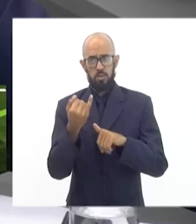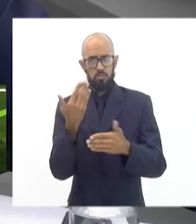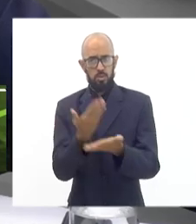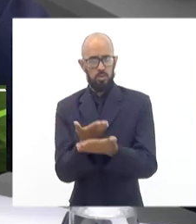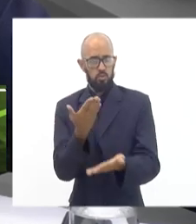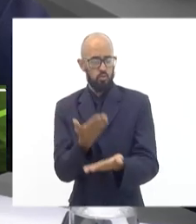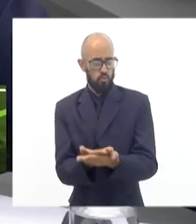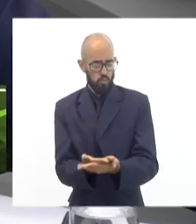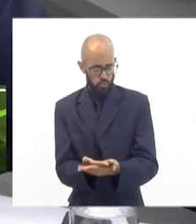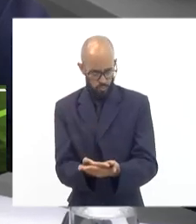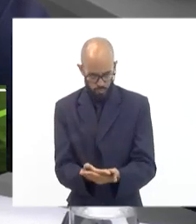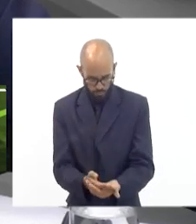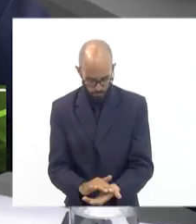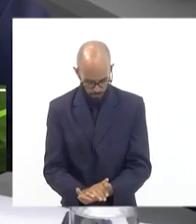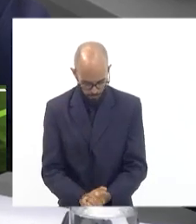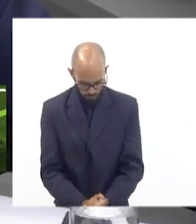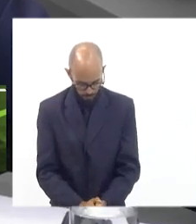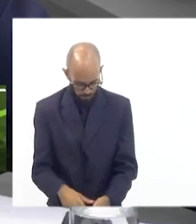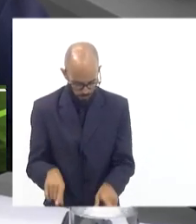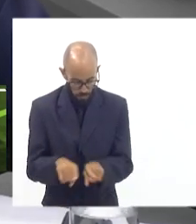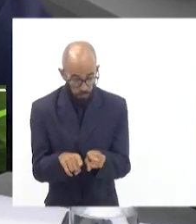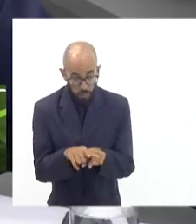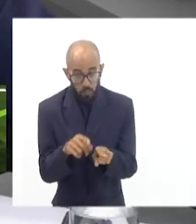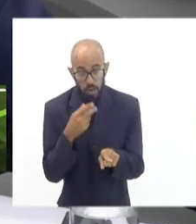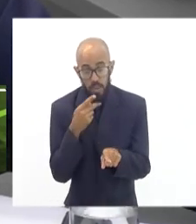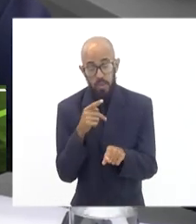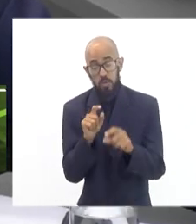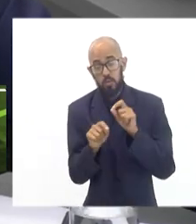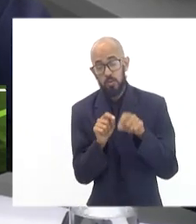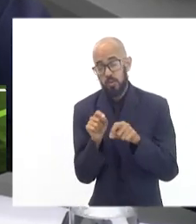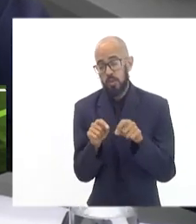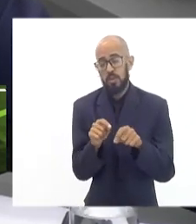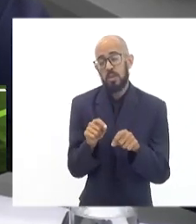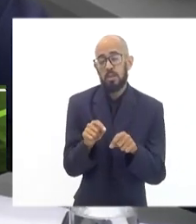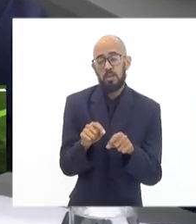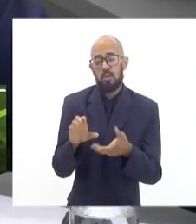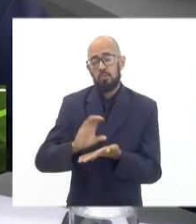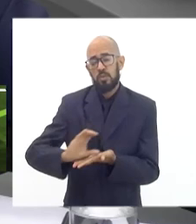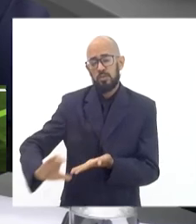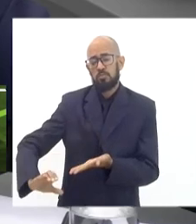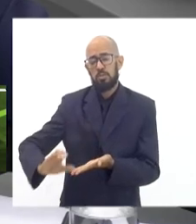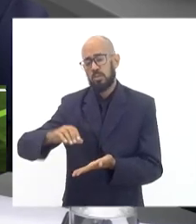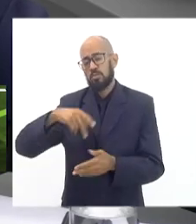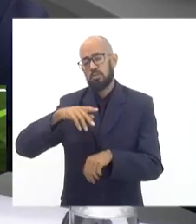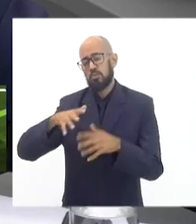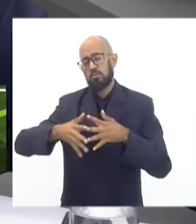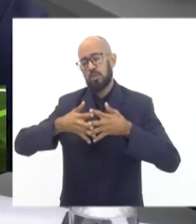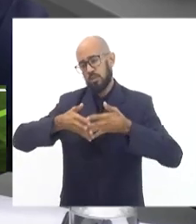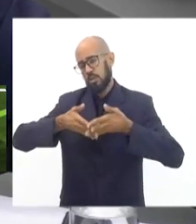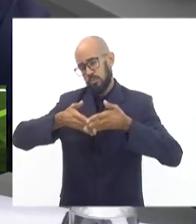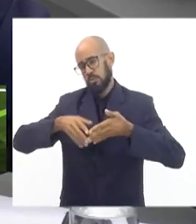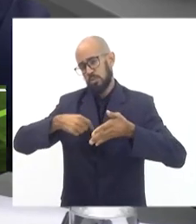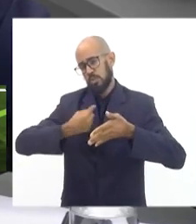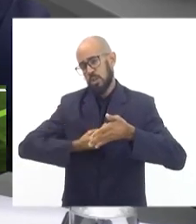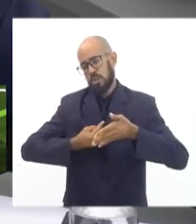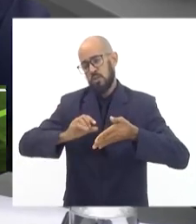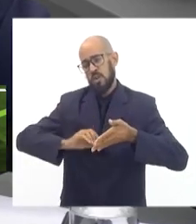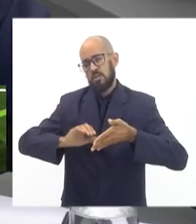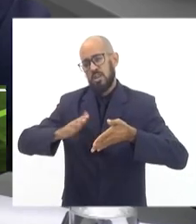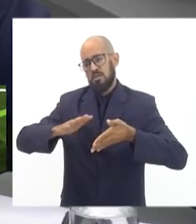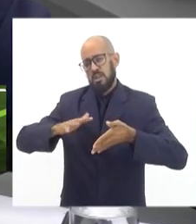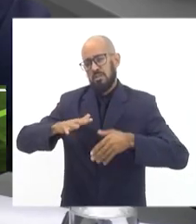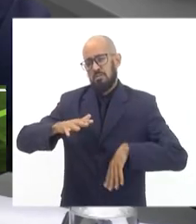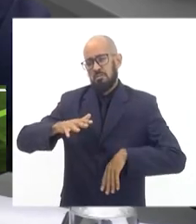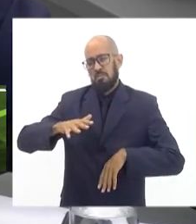estudo o e disse a ele de verdade de investimento em Petrópolis e nós estamos fazendo que daqui a pouco vai piar aí